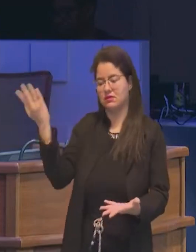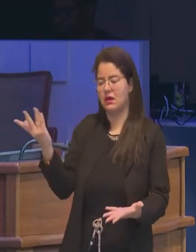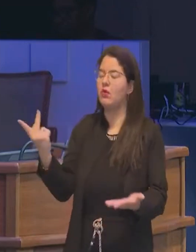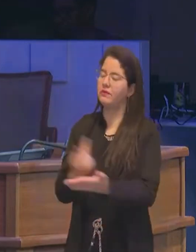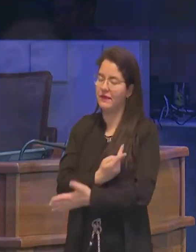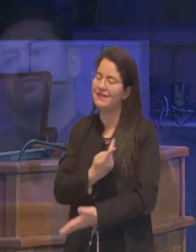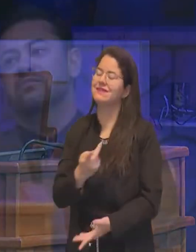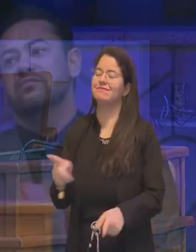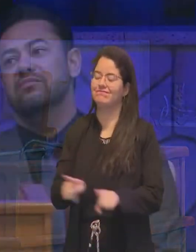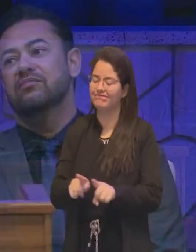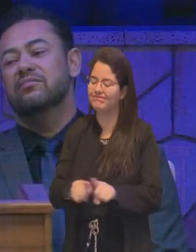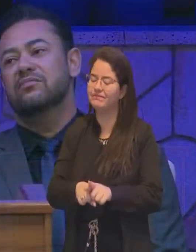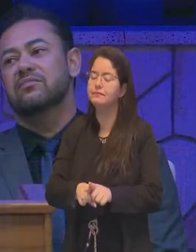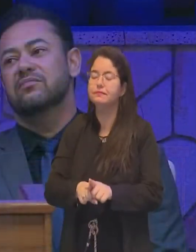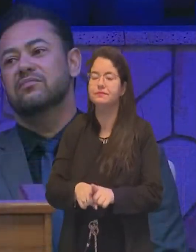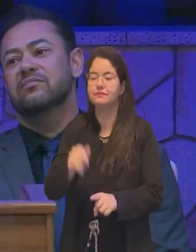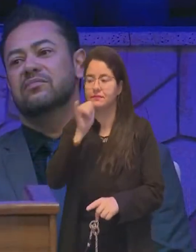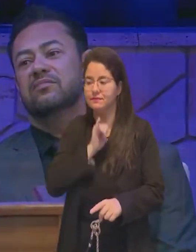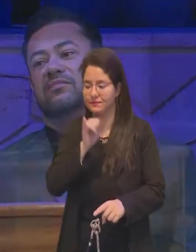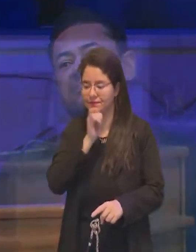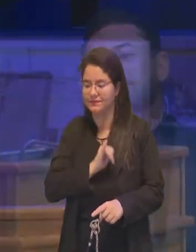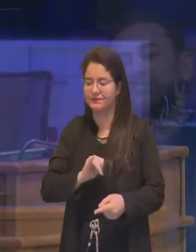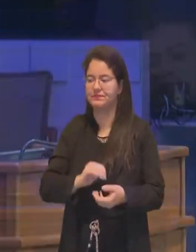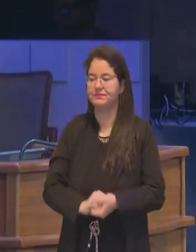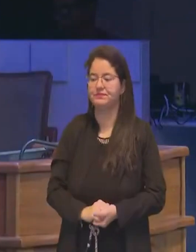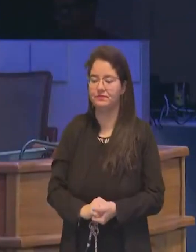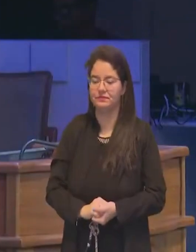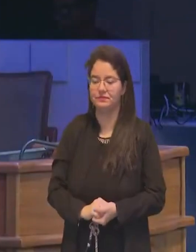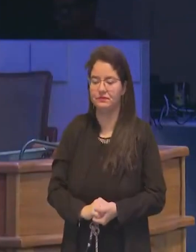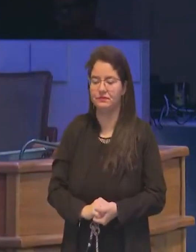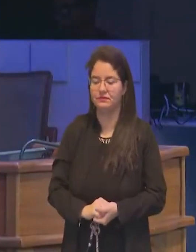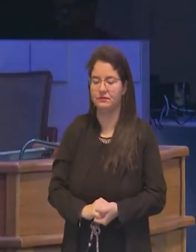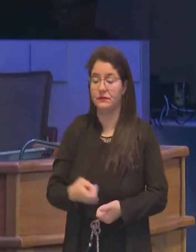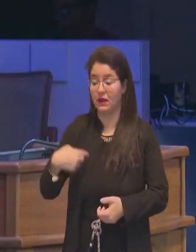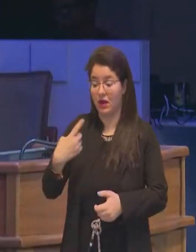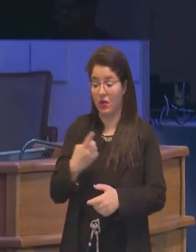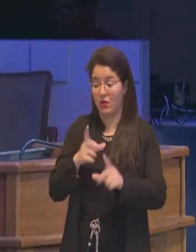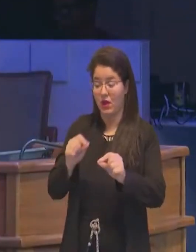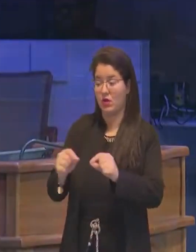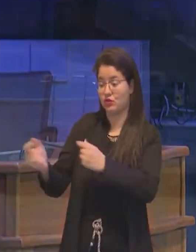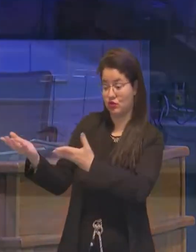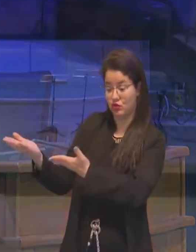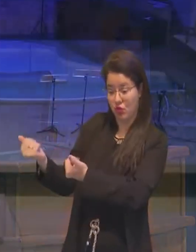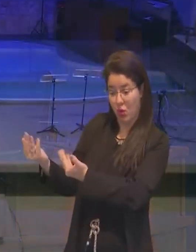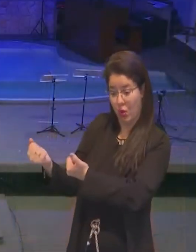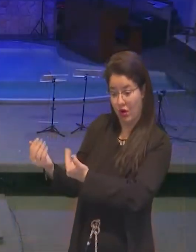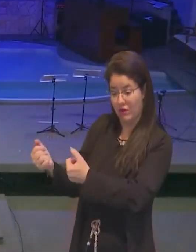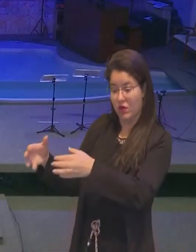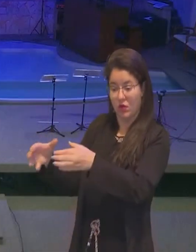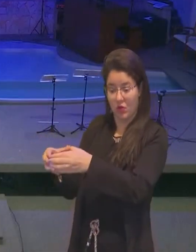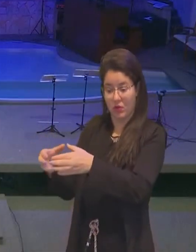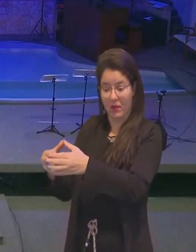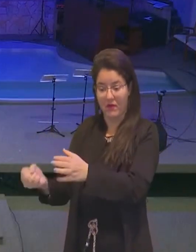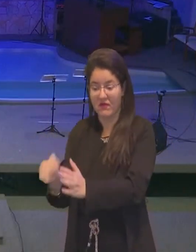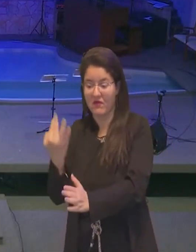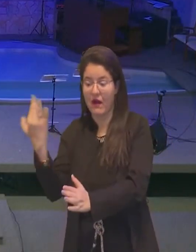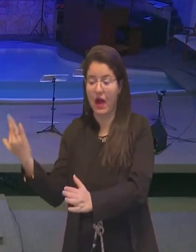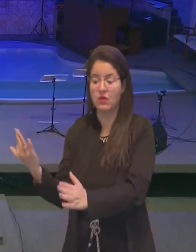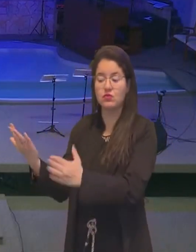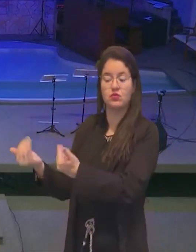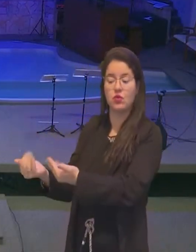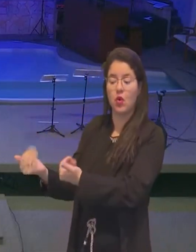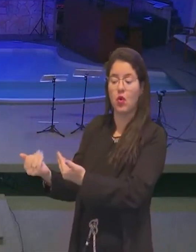aos irmãos é que a nossa juventude, por exemplo, muitos jovens hoje em